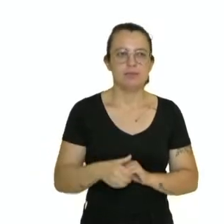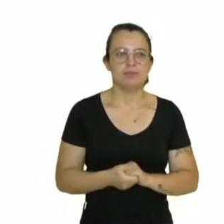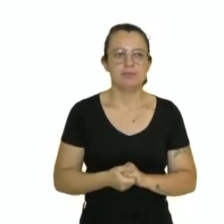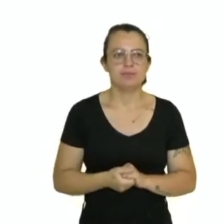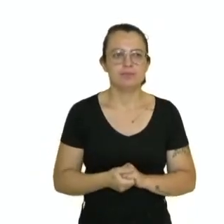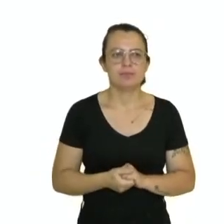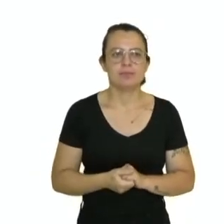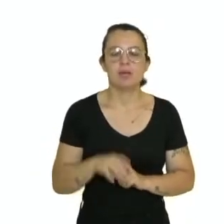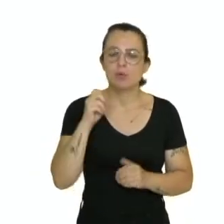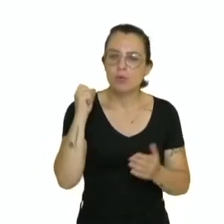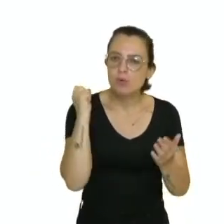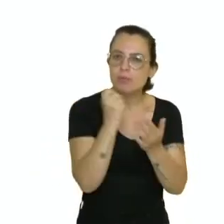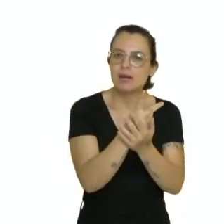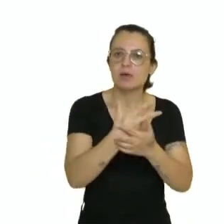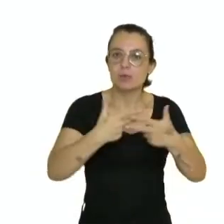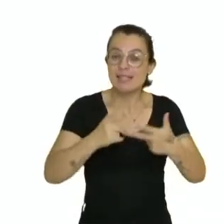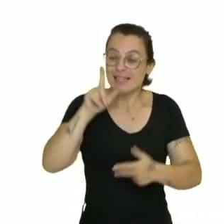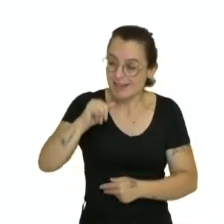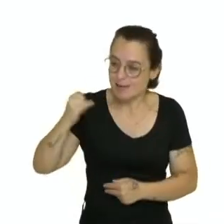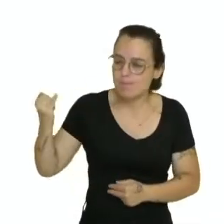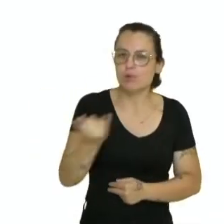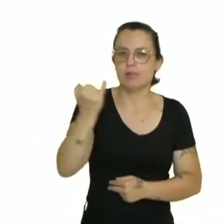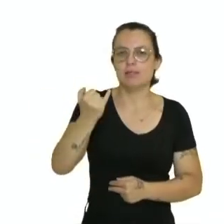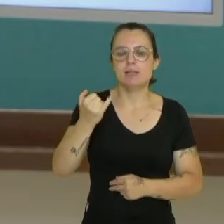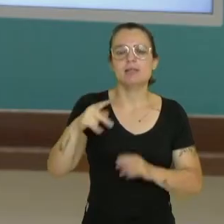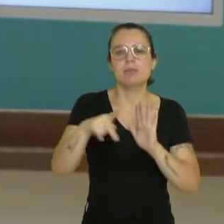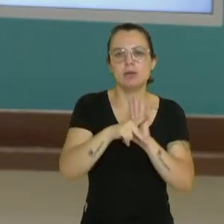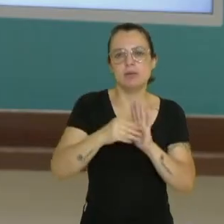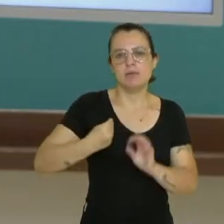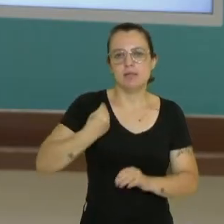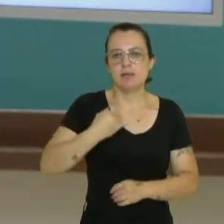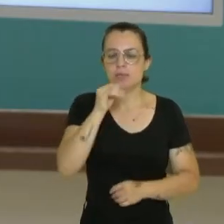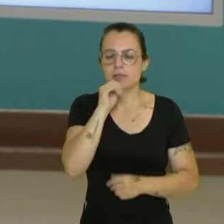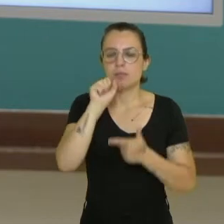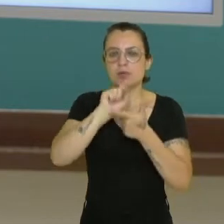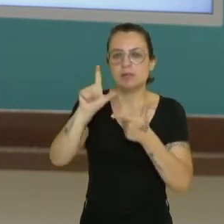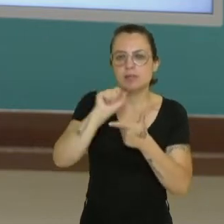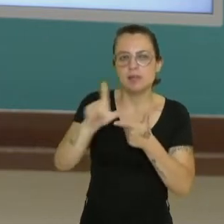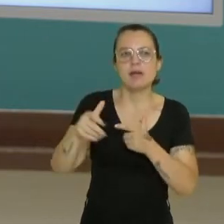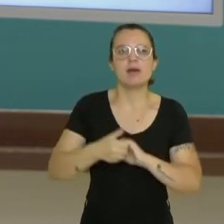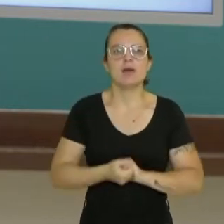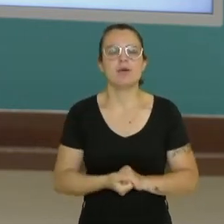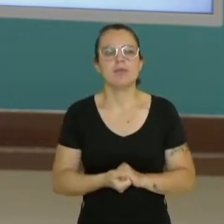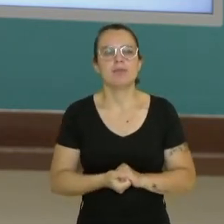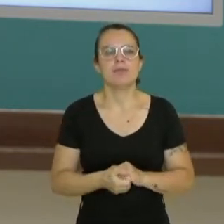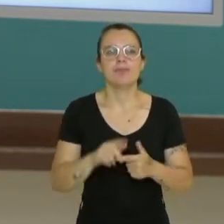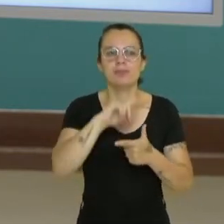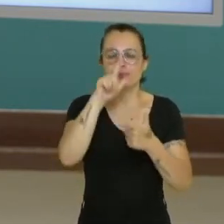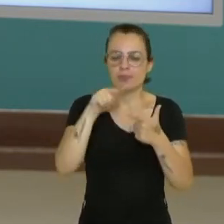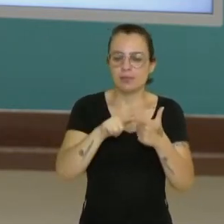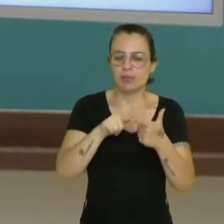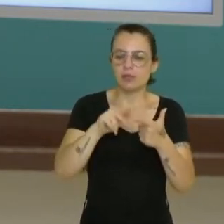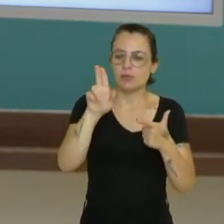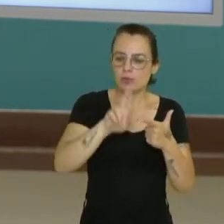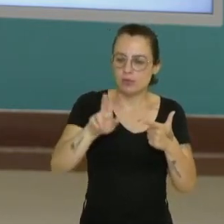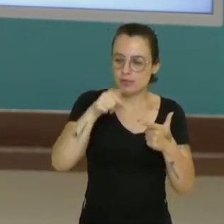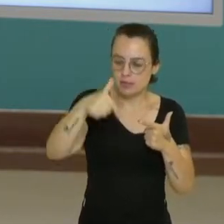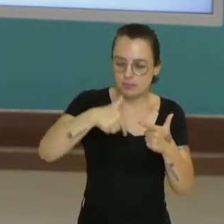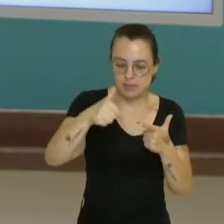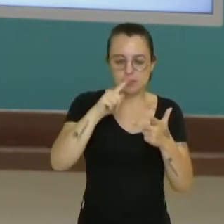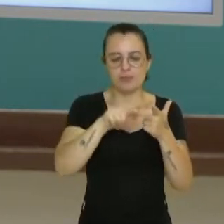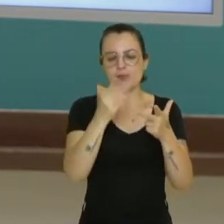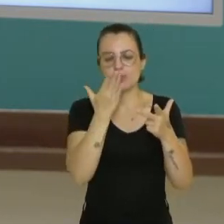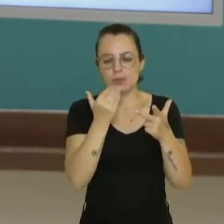itens essenciais para a sua vida. Isso inclui o aluguel, utilidades que você trabalhe,